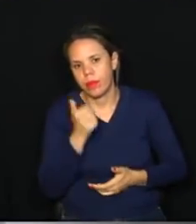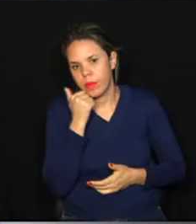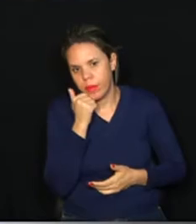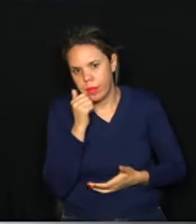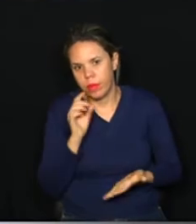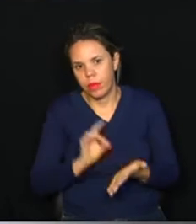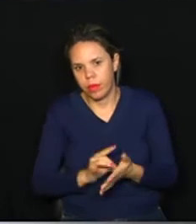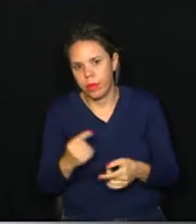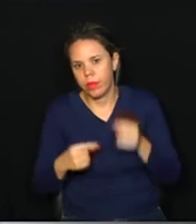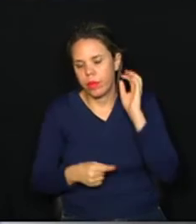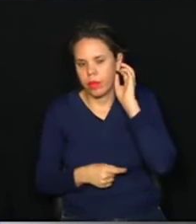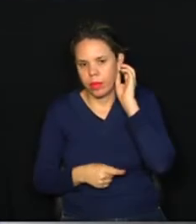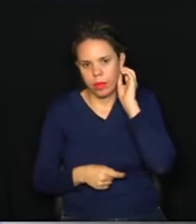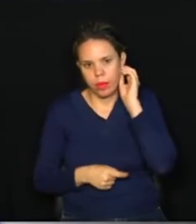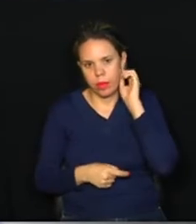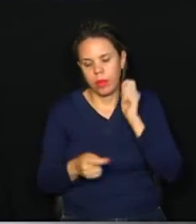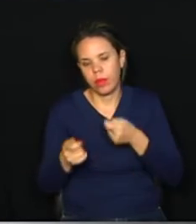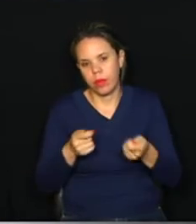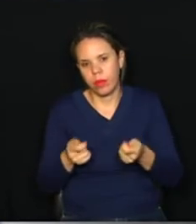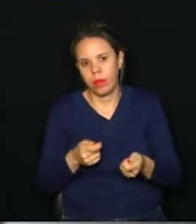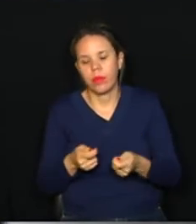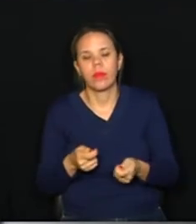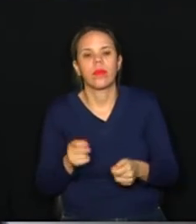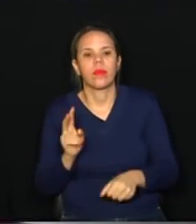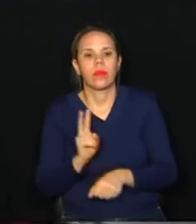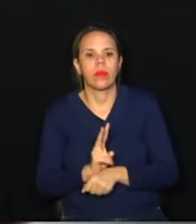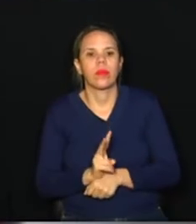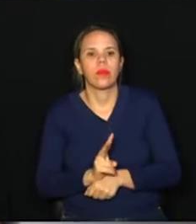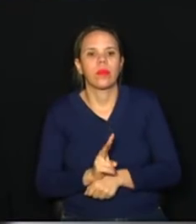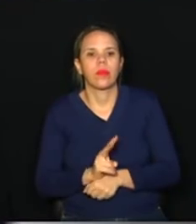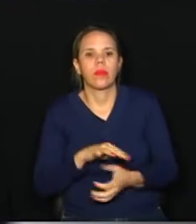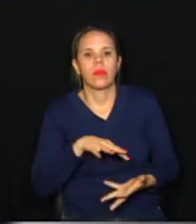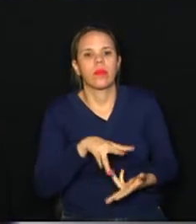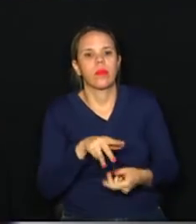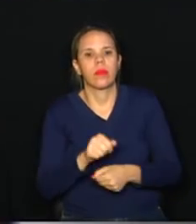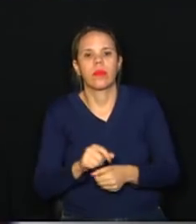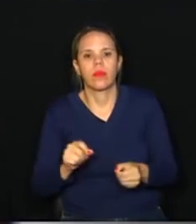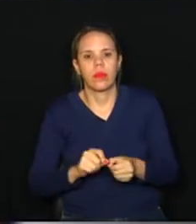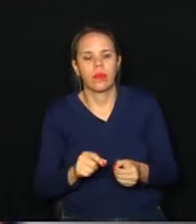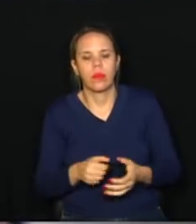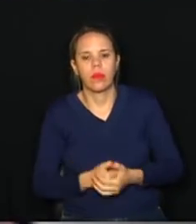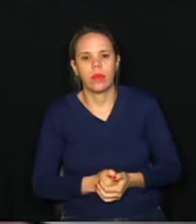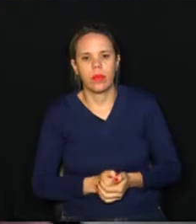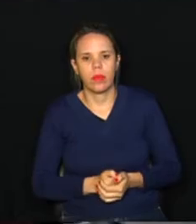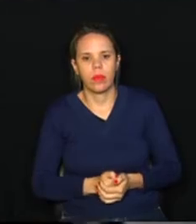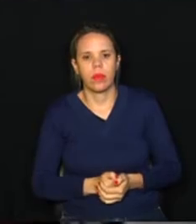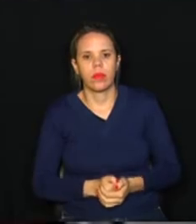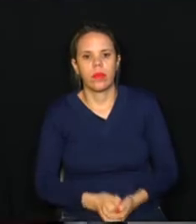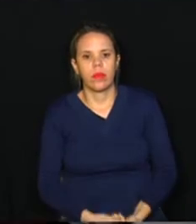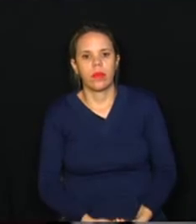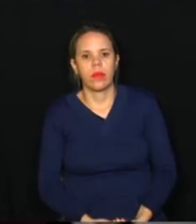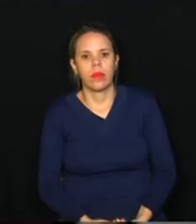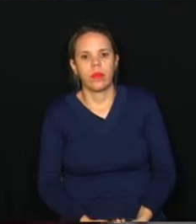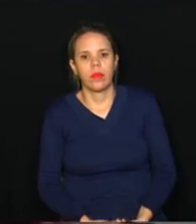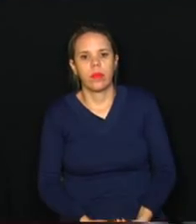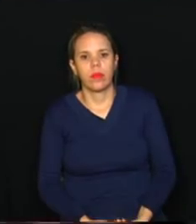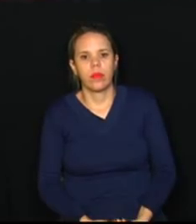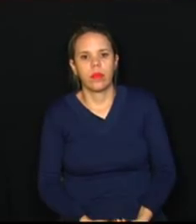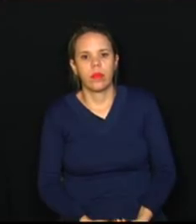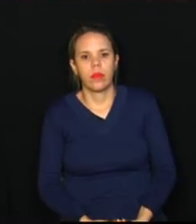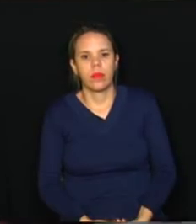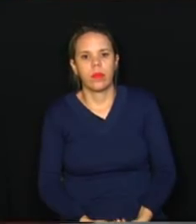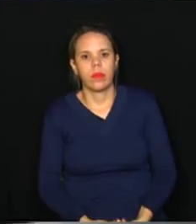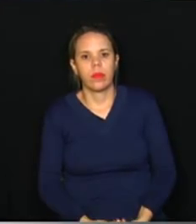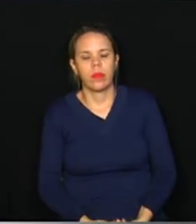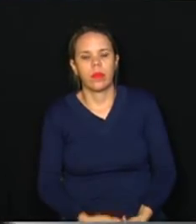com política de estabilidade, de manutenção. O mundo inteiro faz isso. Quando